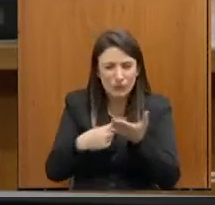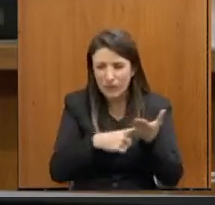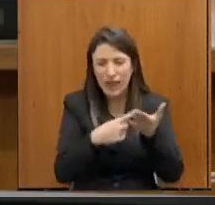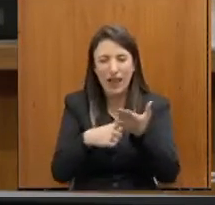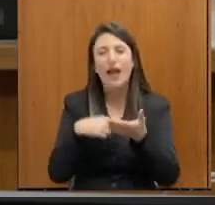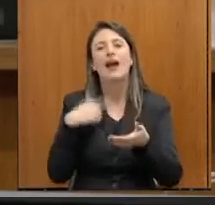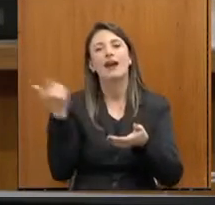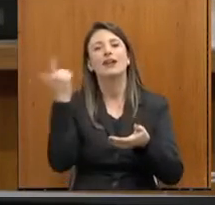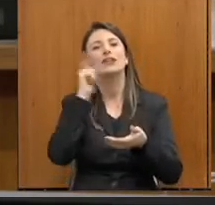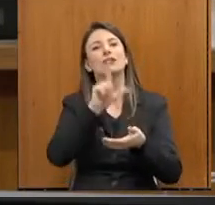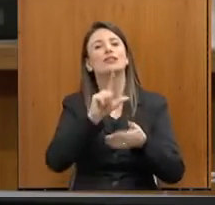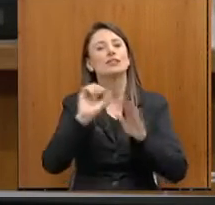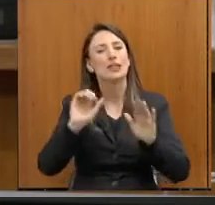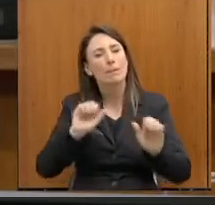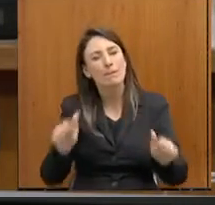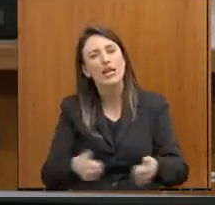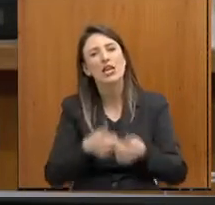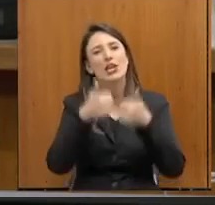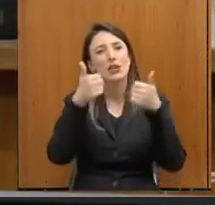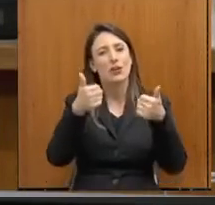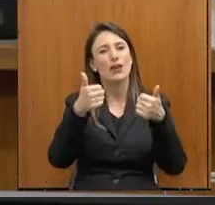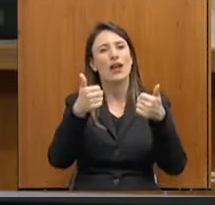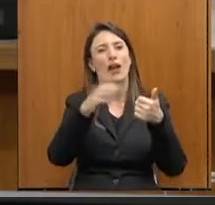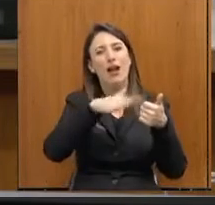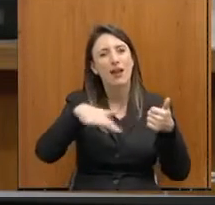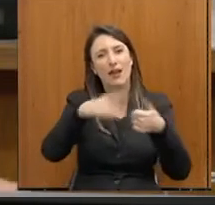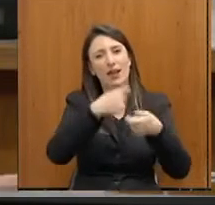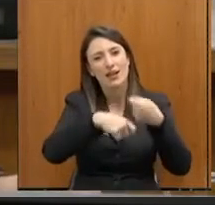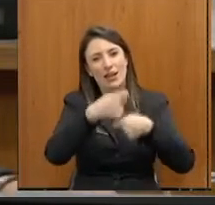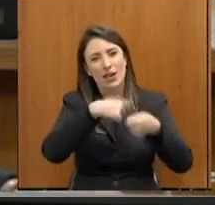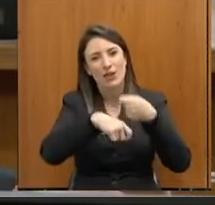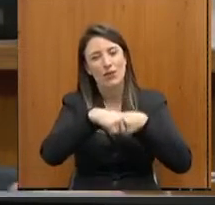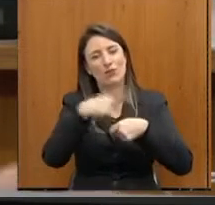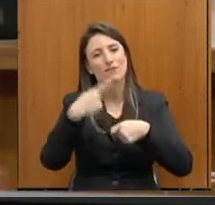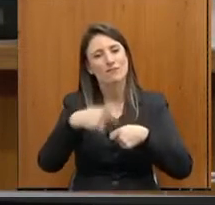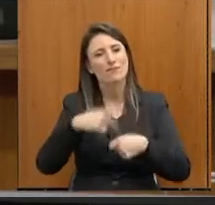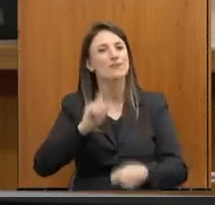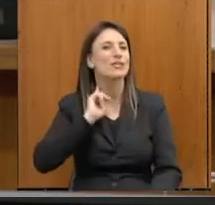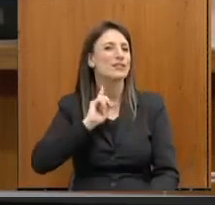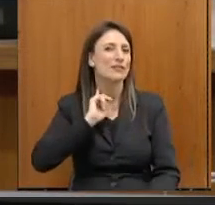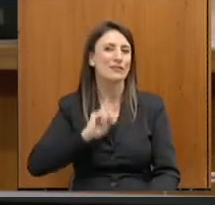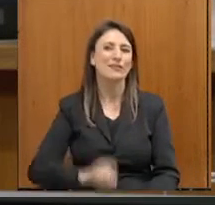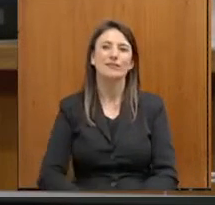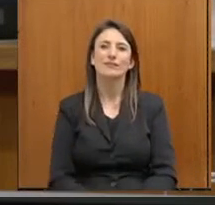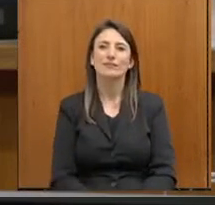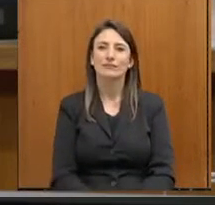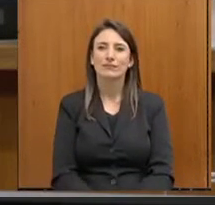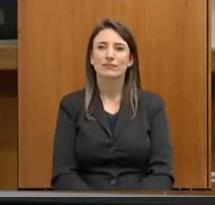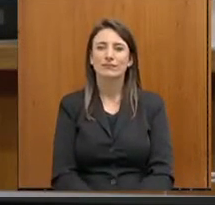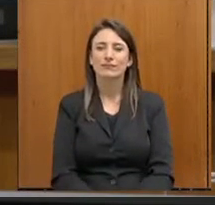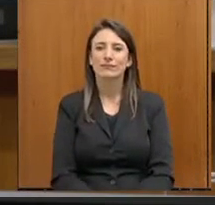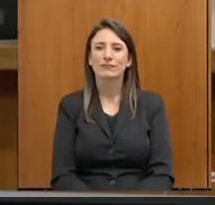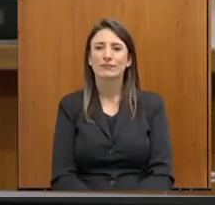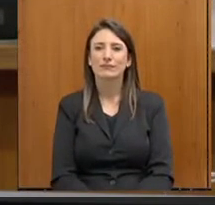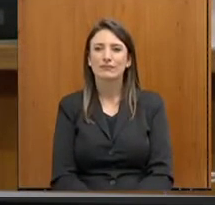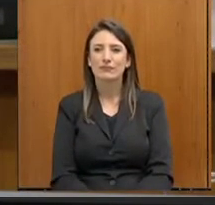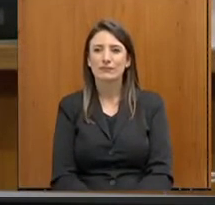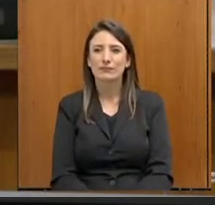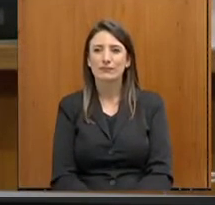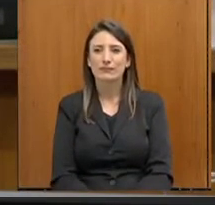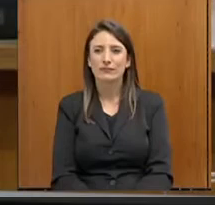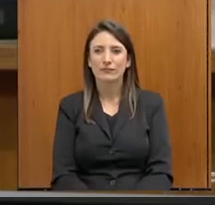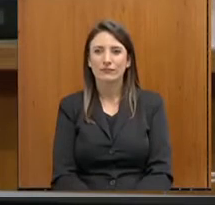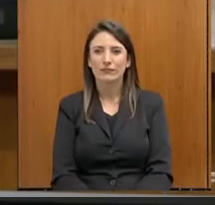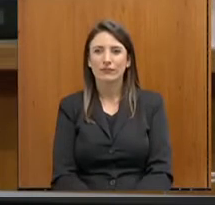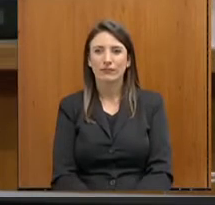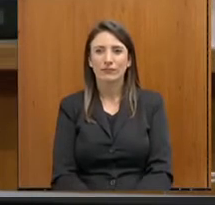melhorar ainda mais o ambiente de negócio em nosso estado o outro trabalho